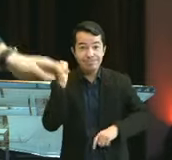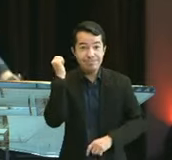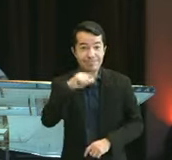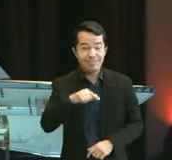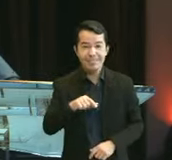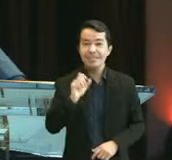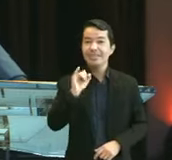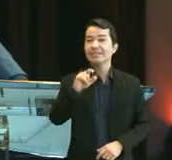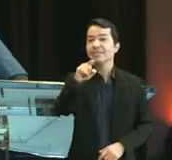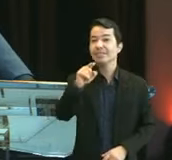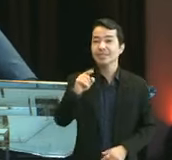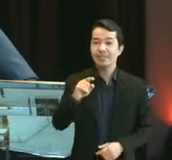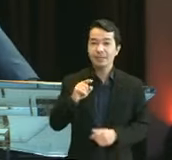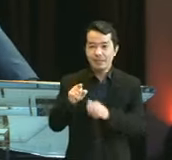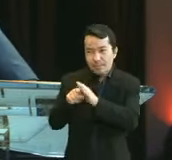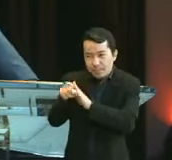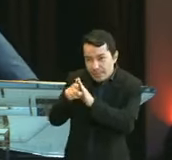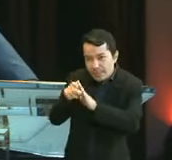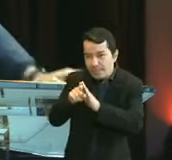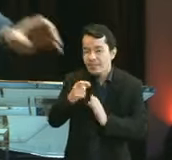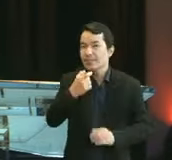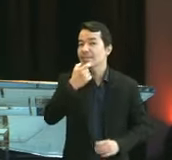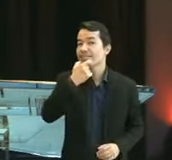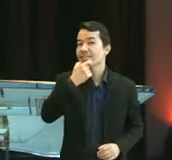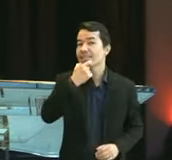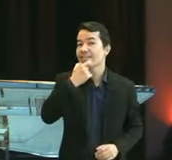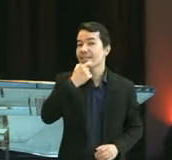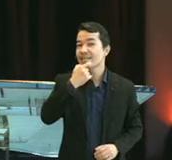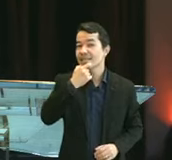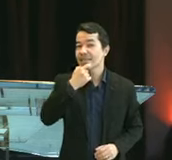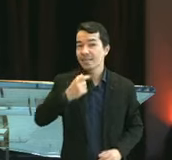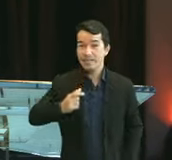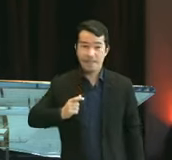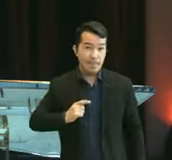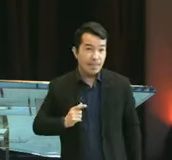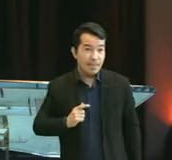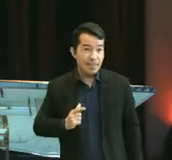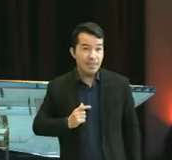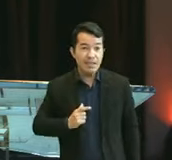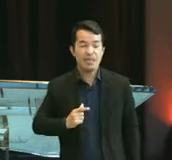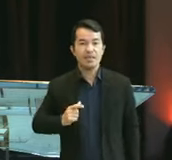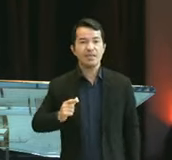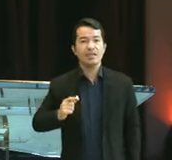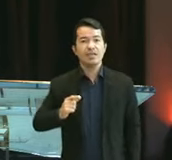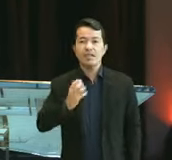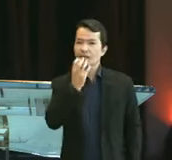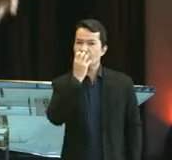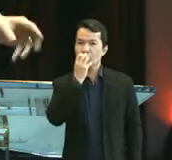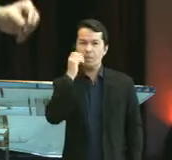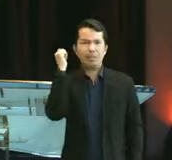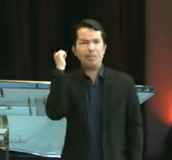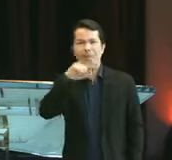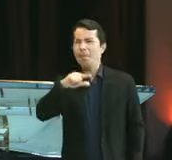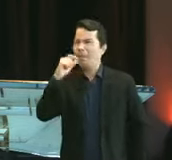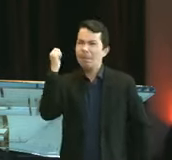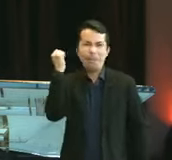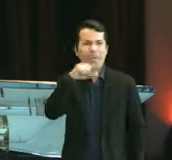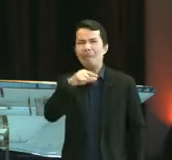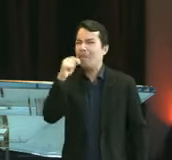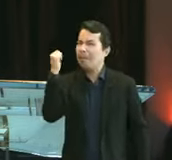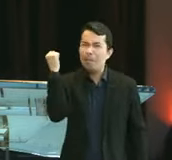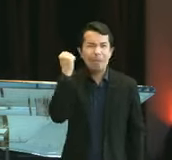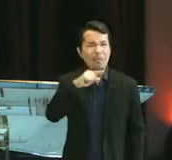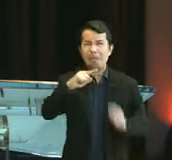você entrar na internet você vai encontrá-lo. O cachorro ganhou nas suas características, nas habilidades que ele tinha, ele foi